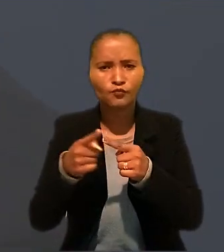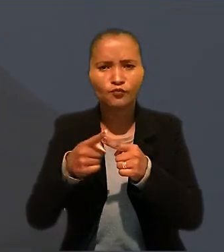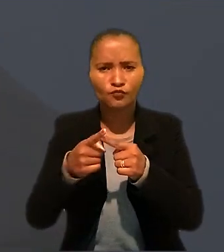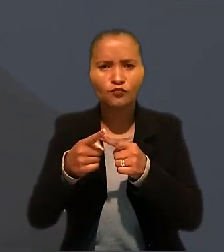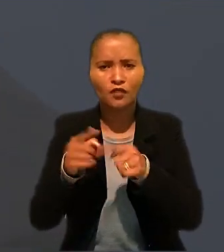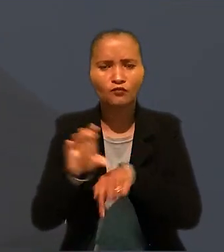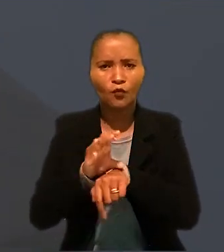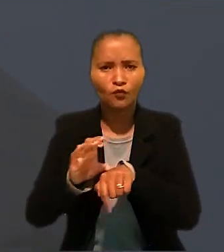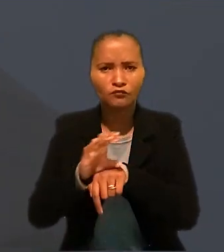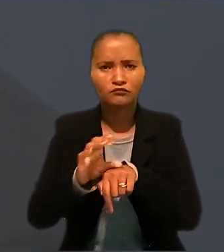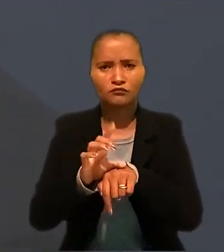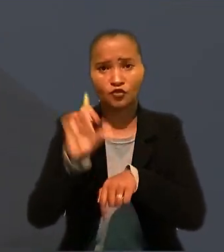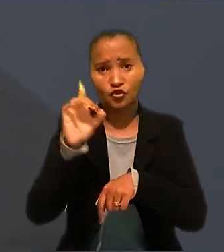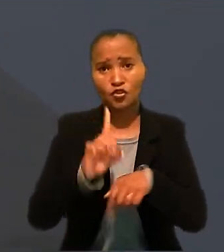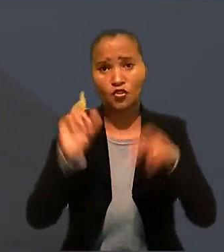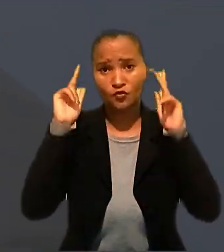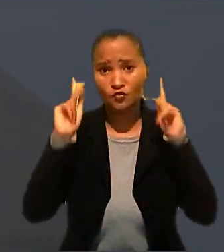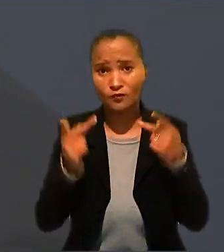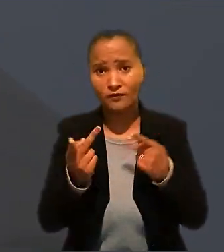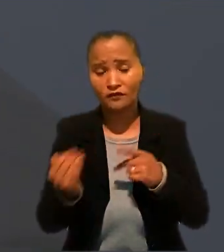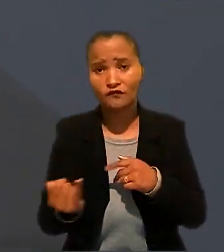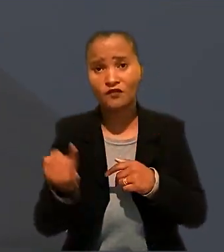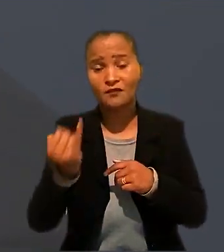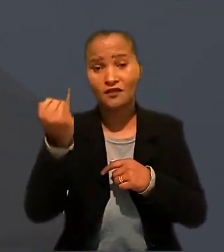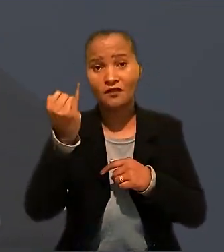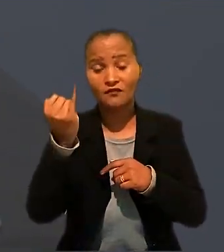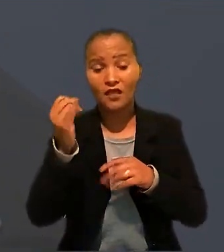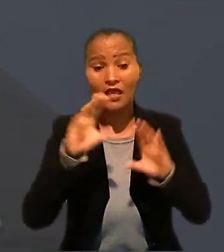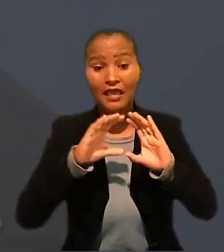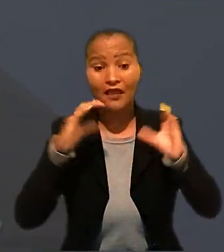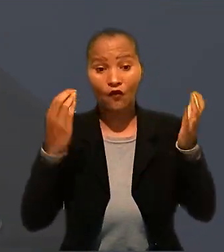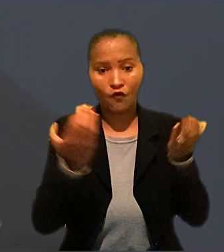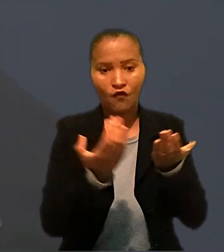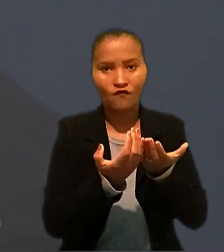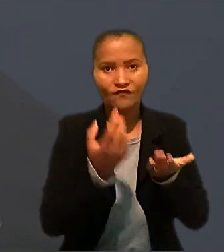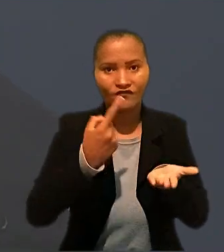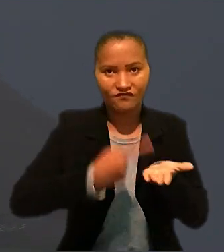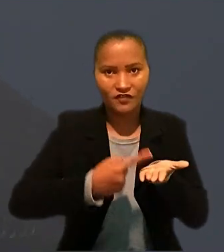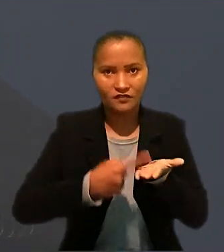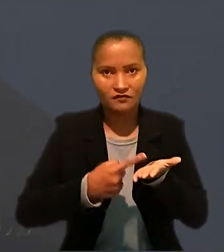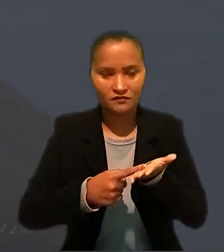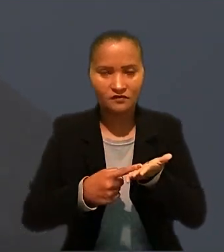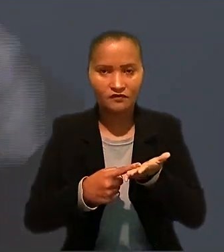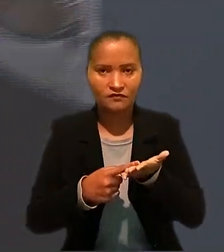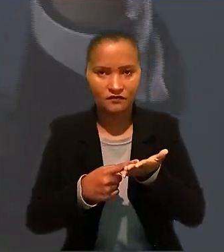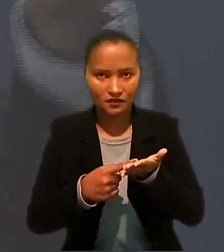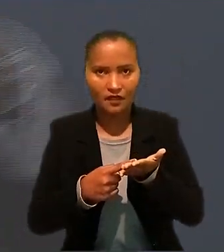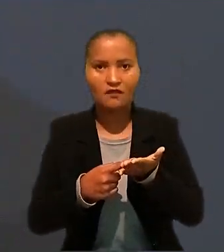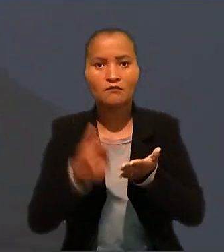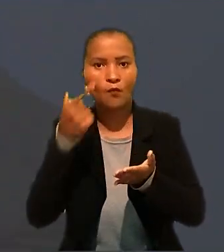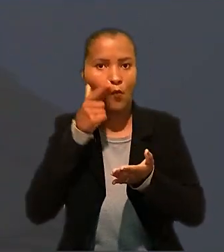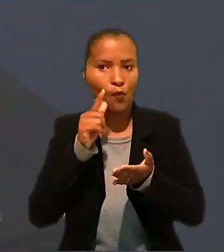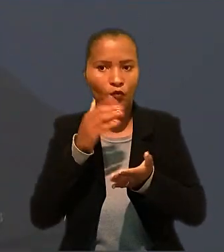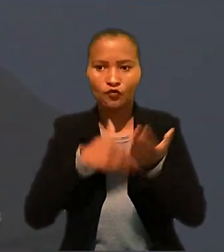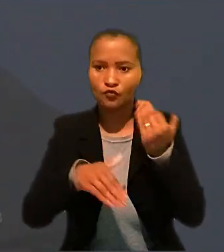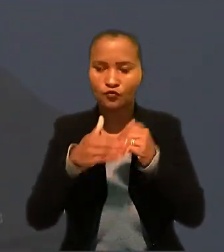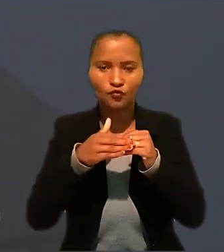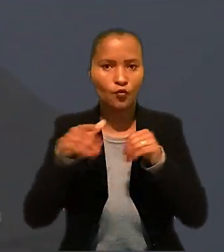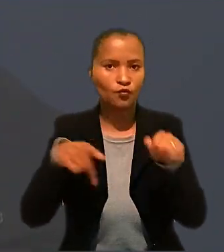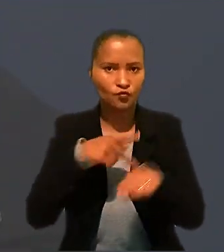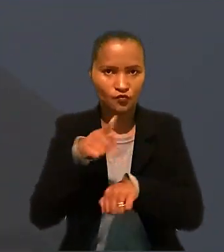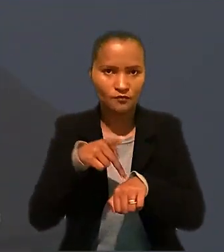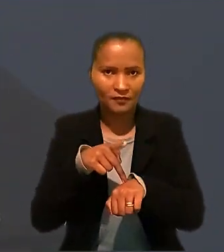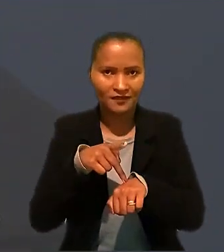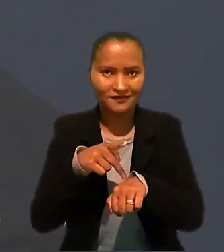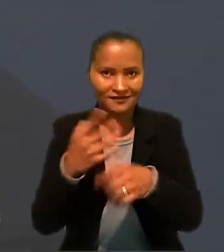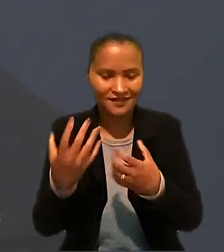discriminação entre os direitos humanos e fundamentais. E essa convenção, como ela é abstrata, ela é genérica para alcançar todos os países que